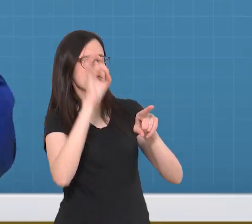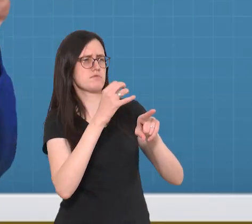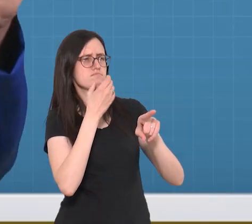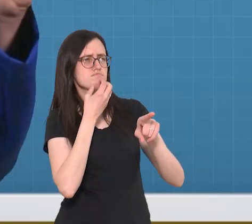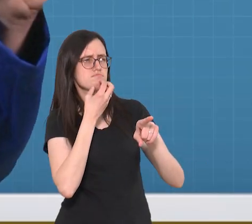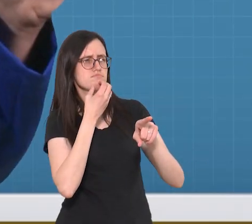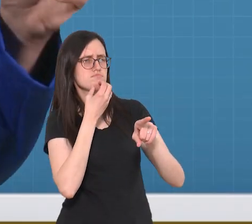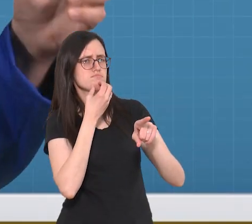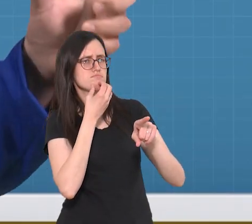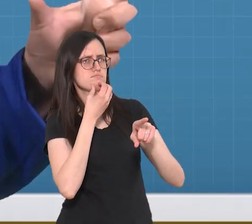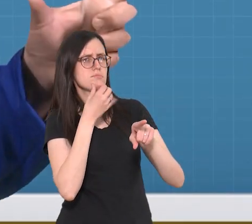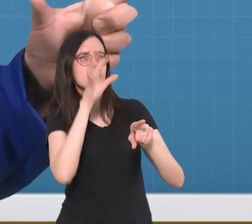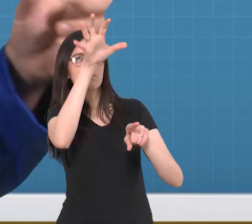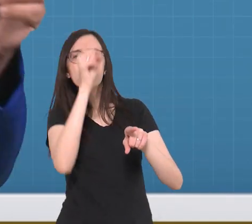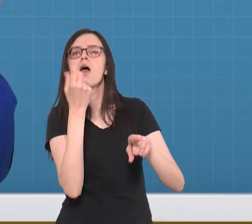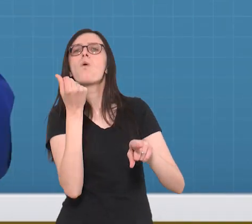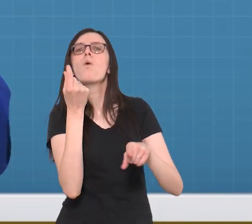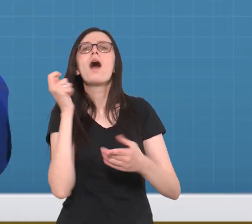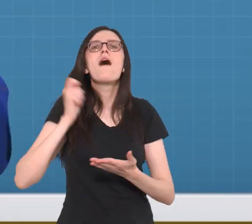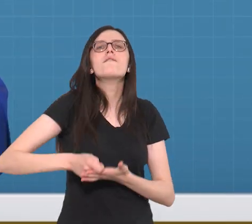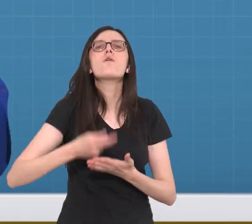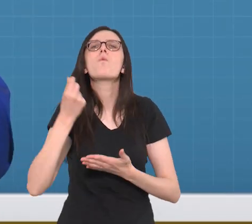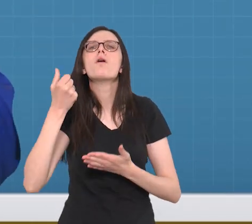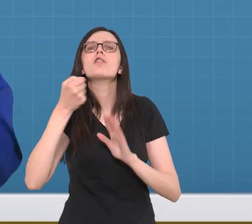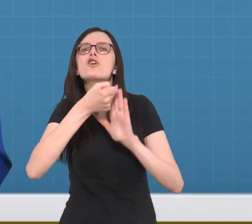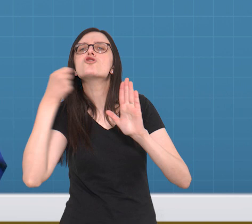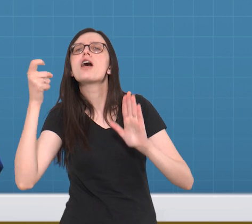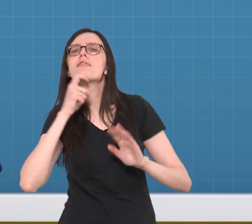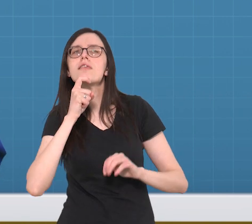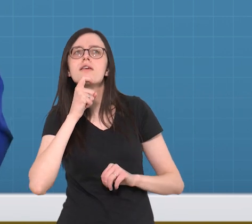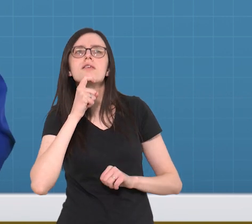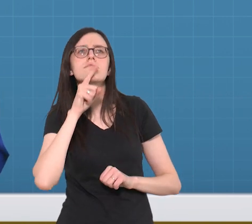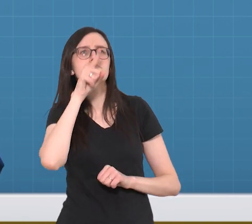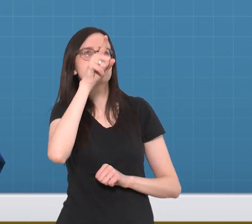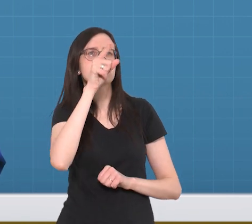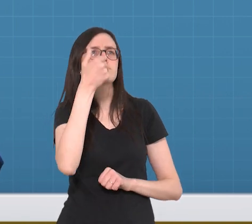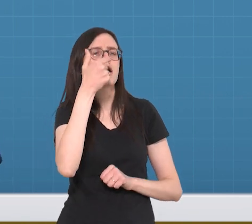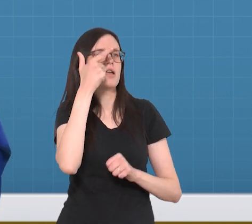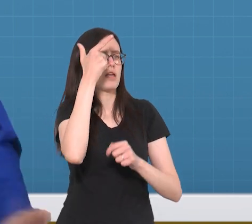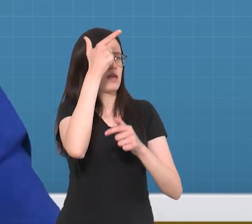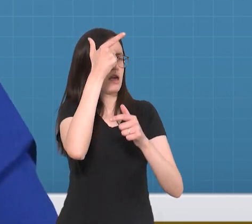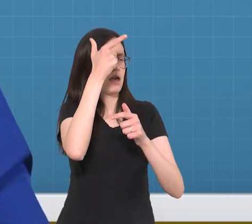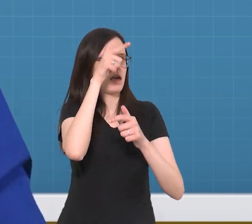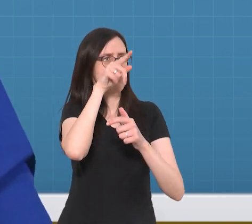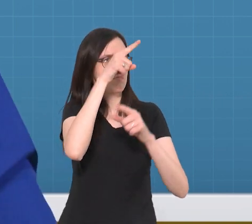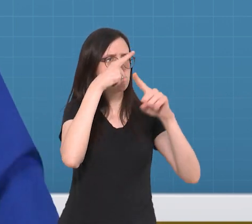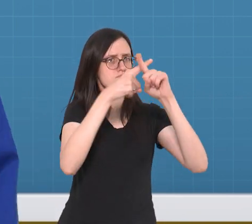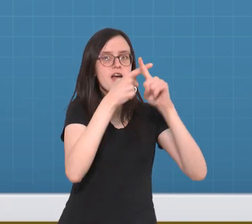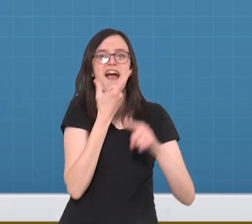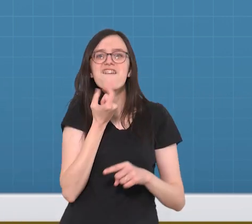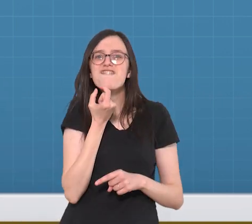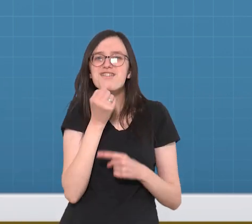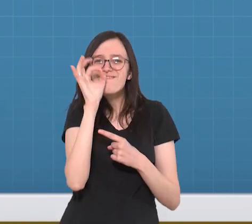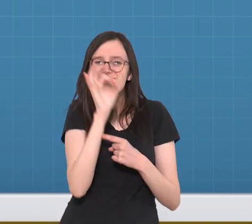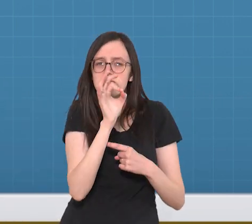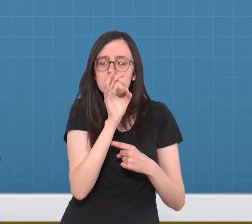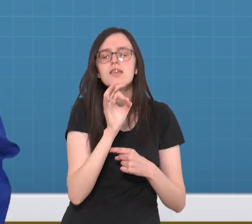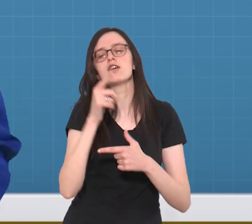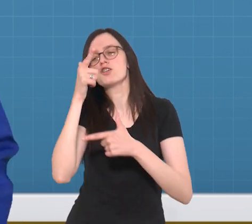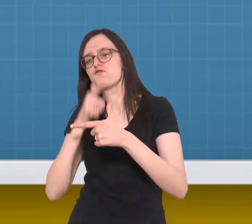entrada, pega o valor da geladeira, multiplica por 20 e divide por 100. Você vai chegar naquilo que você